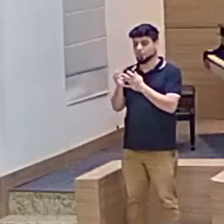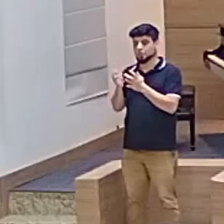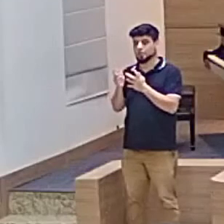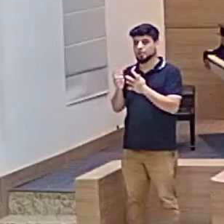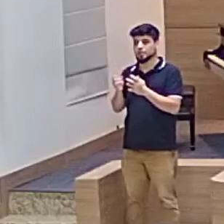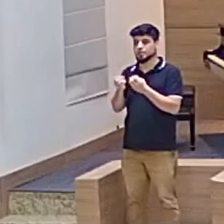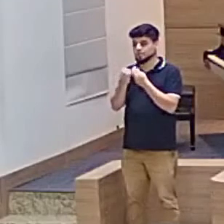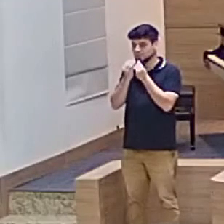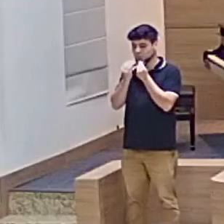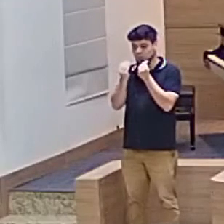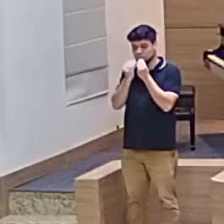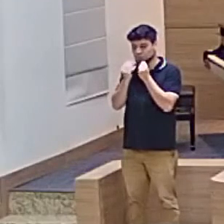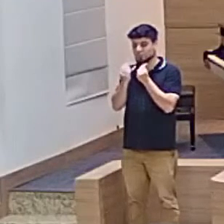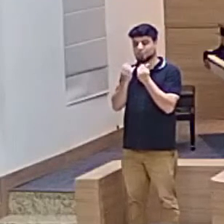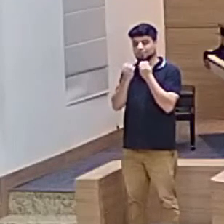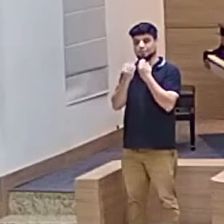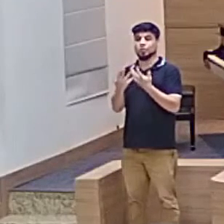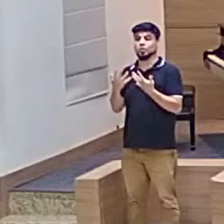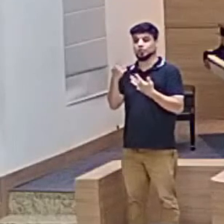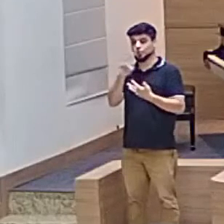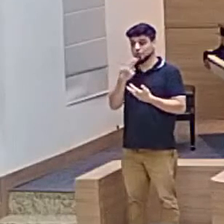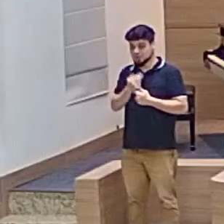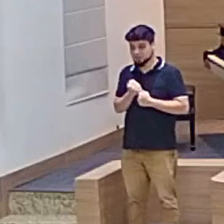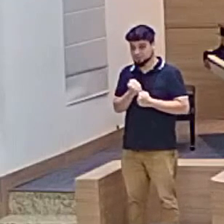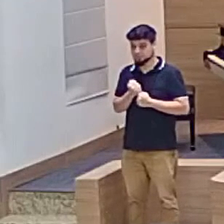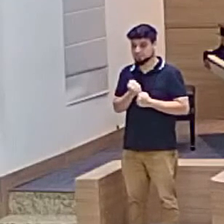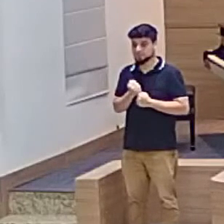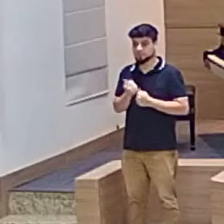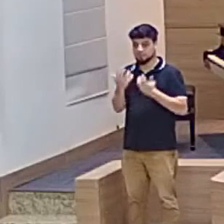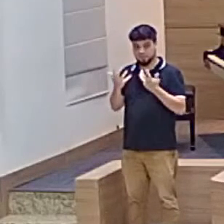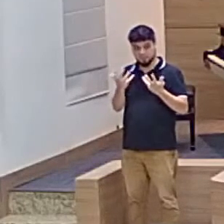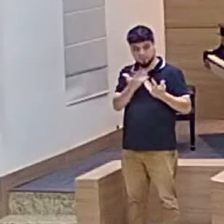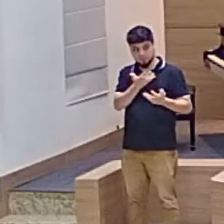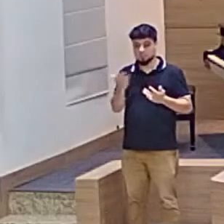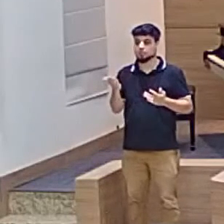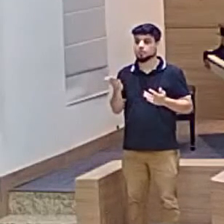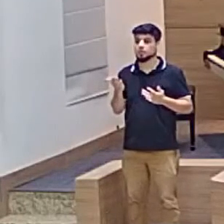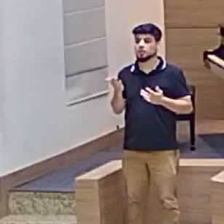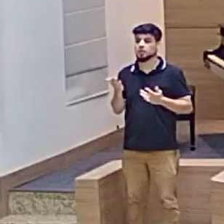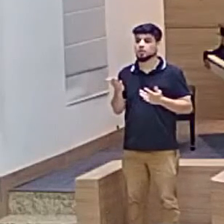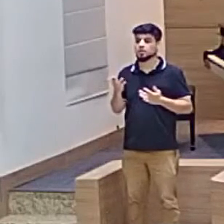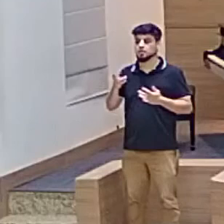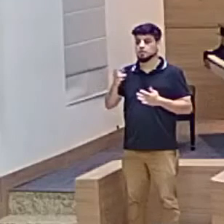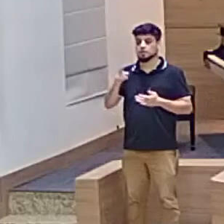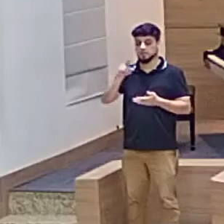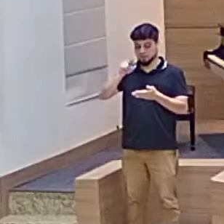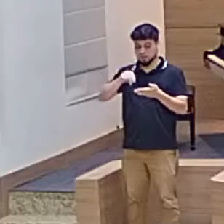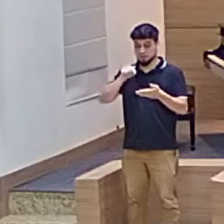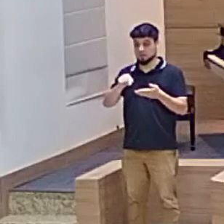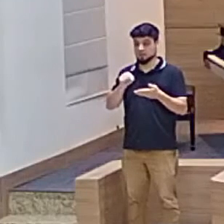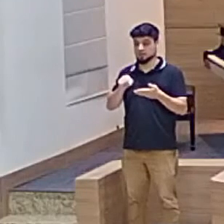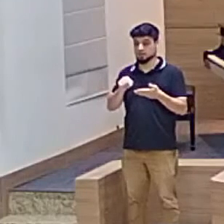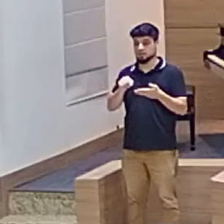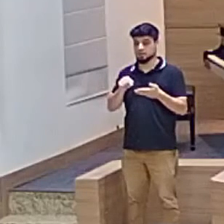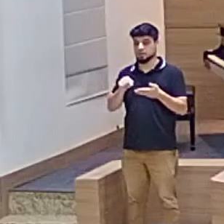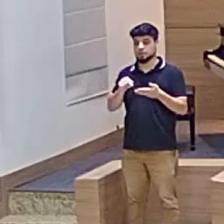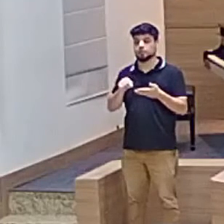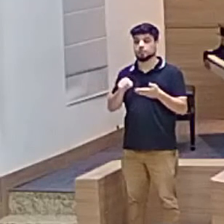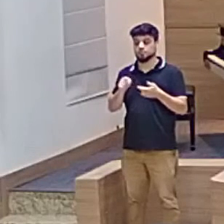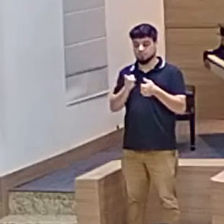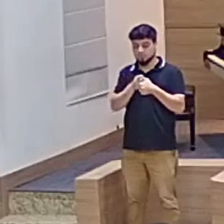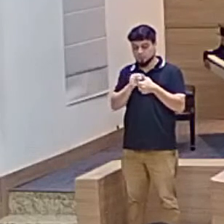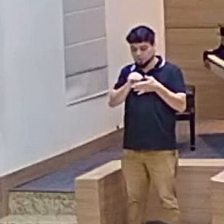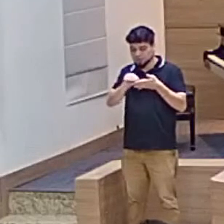doçura desse cacho de uva que Deus te colocou nas suas mãos lembro do primeiro Versículo tema ao Senhor